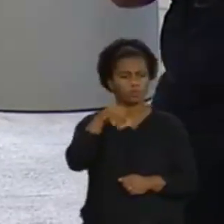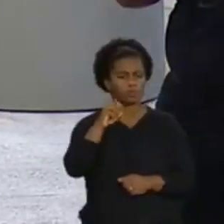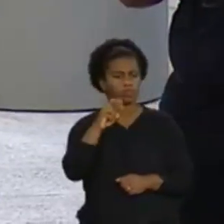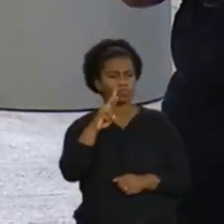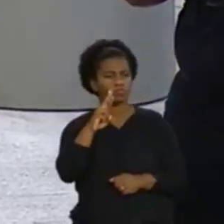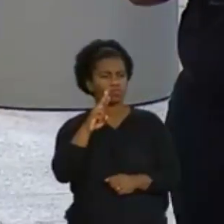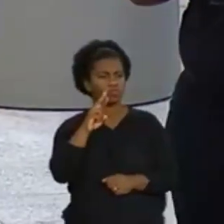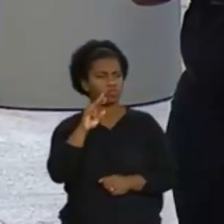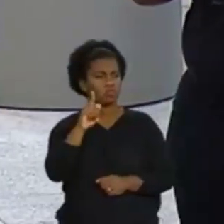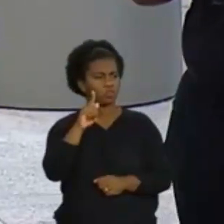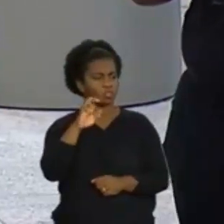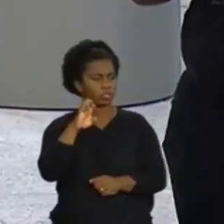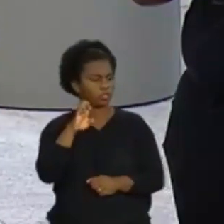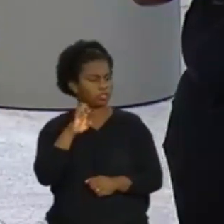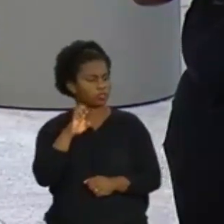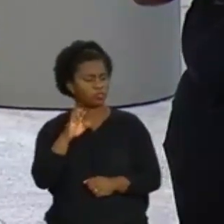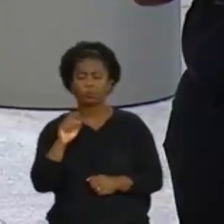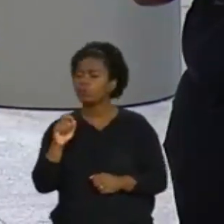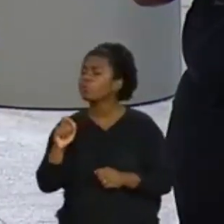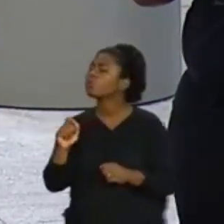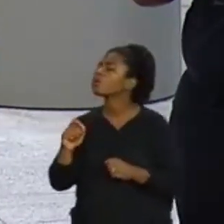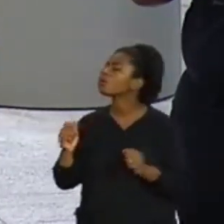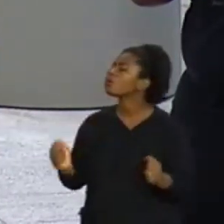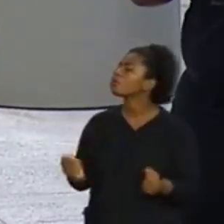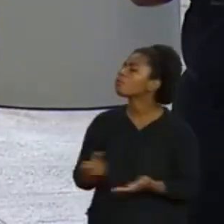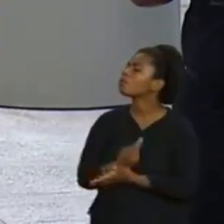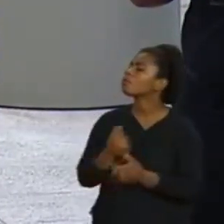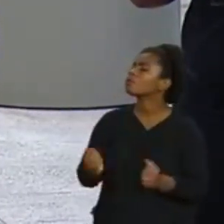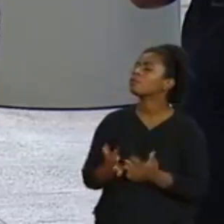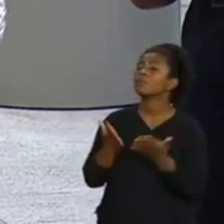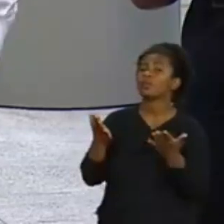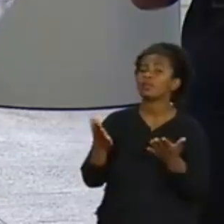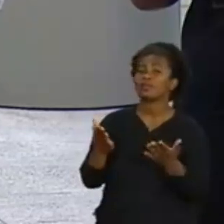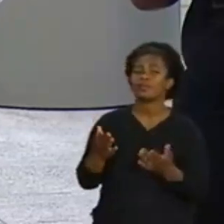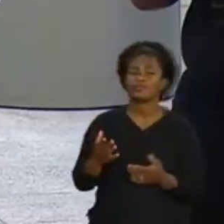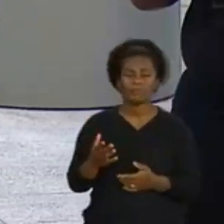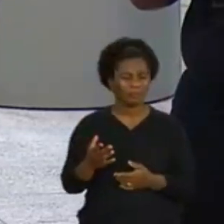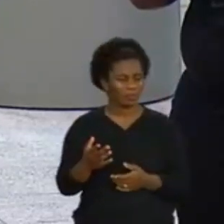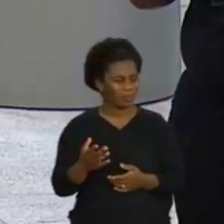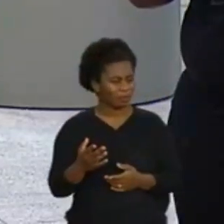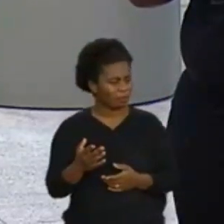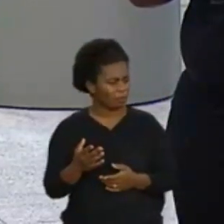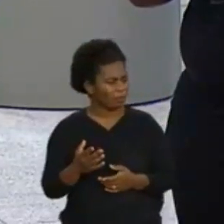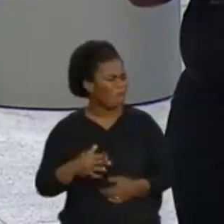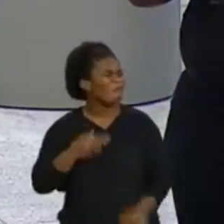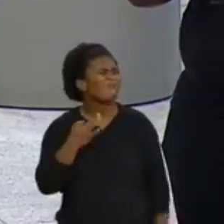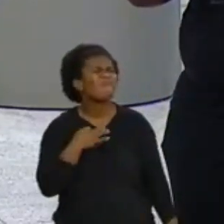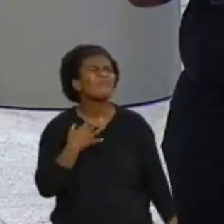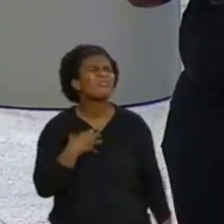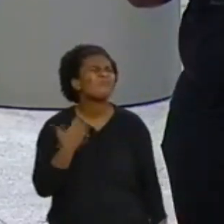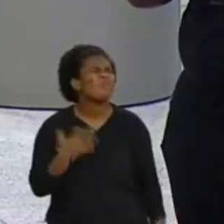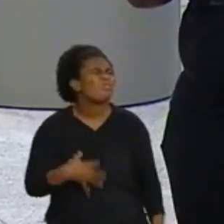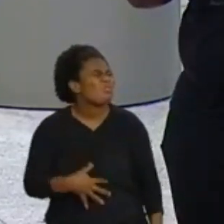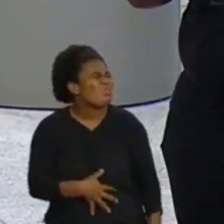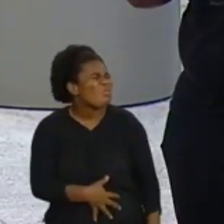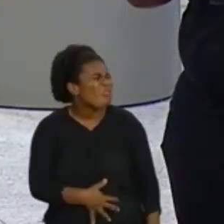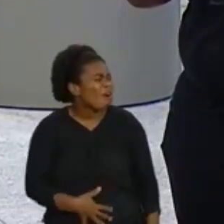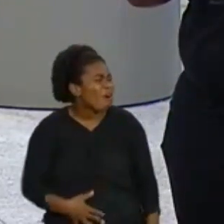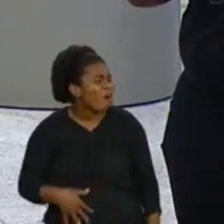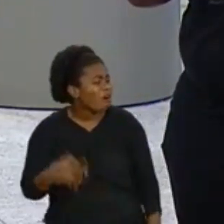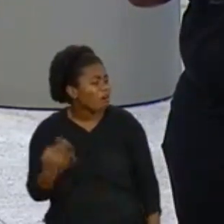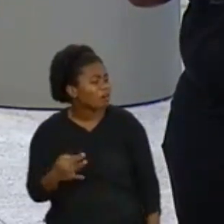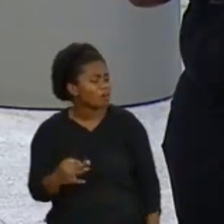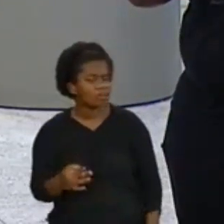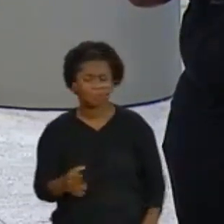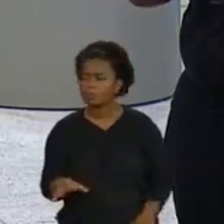qual foi o milagre que aconteceu? A dor que estava daqui para cá. Estava sentindo uma dor forte? Forte. No pé da barriga? É, sim. Cadê a